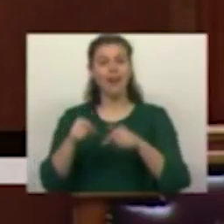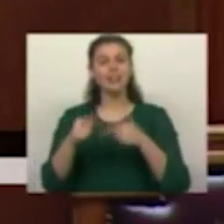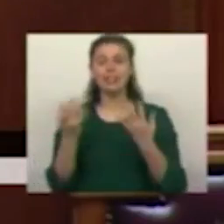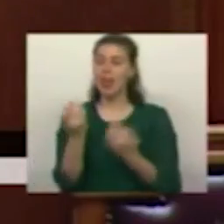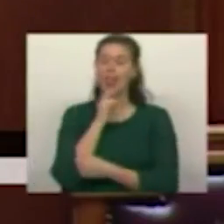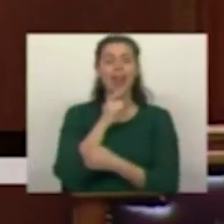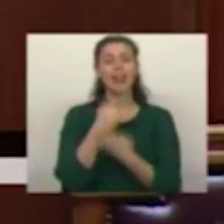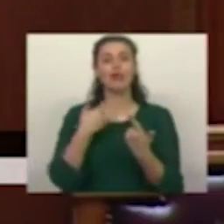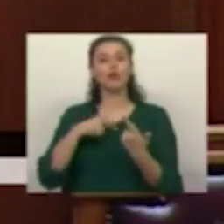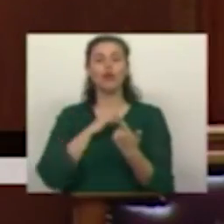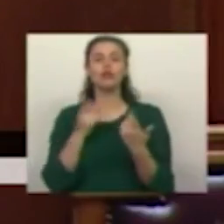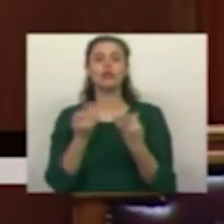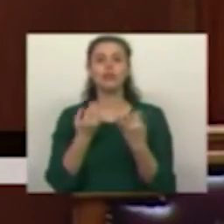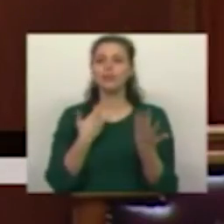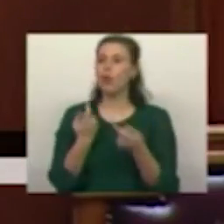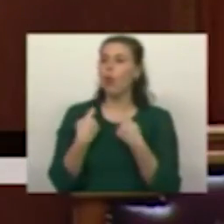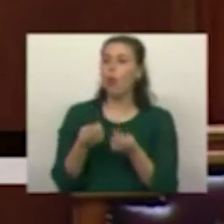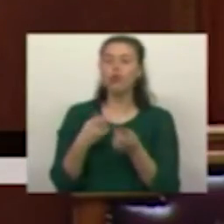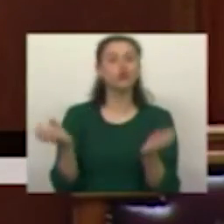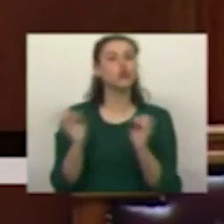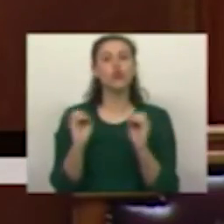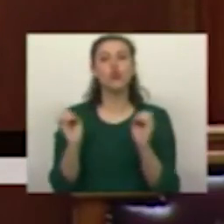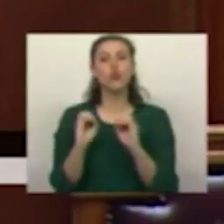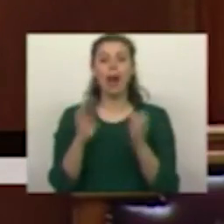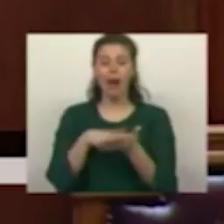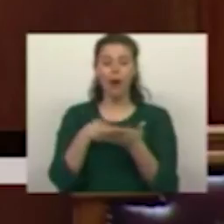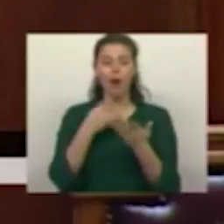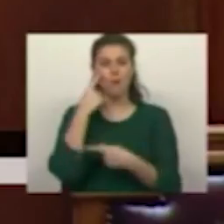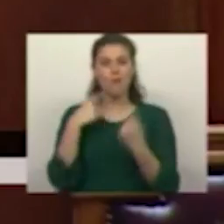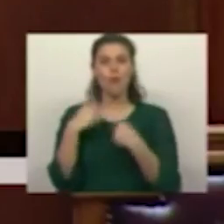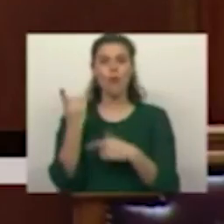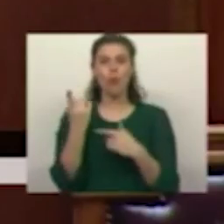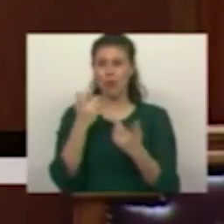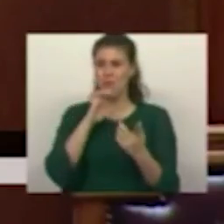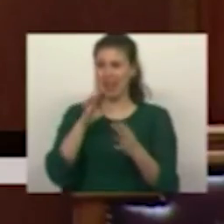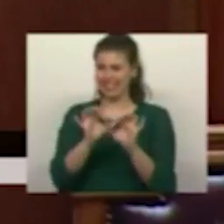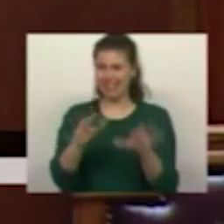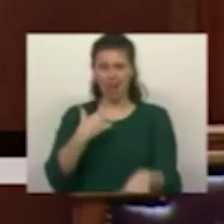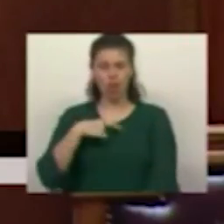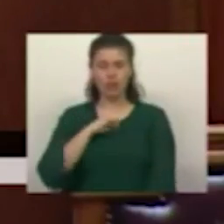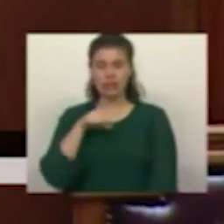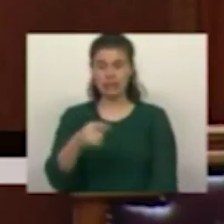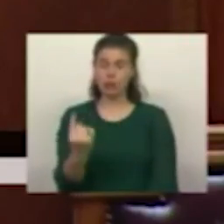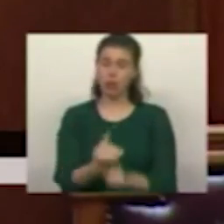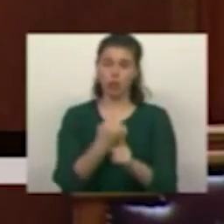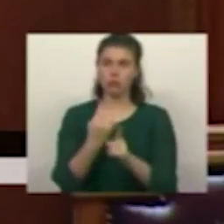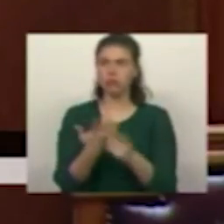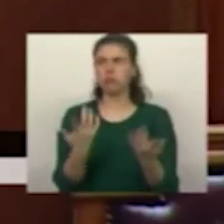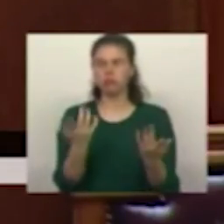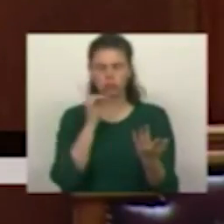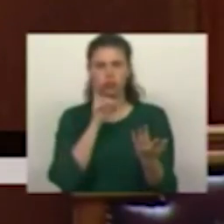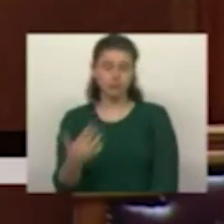ela permite-nos que não tenha custo nenhum para o erário público. E num país como o nosso, essa é uma questão